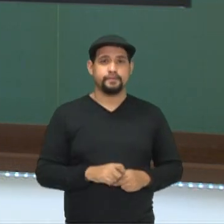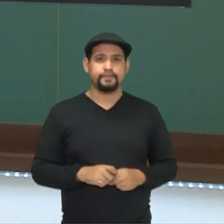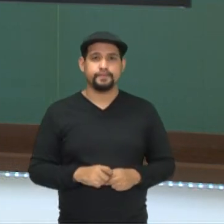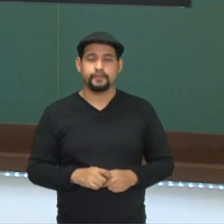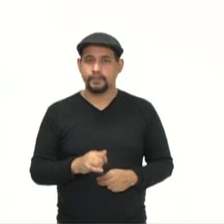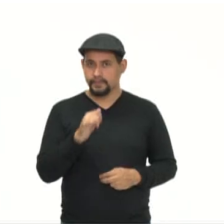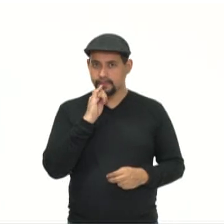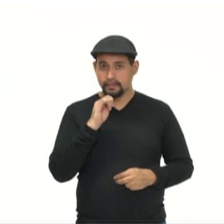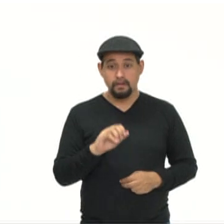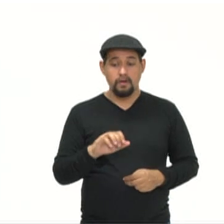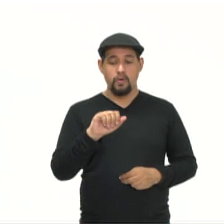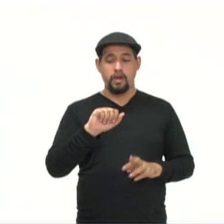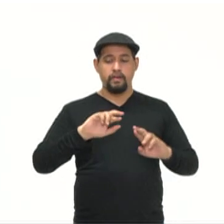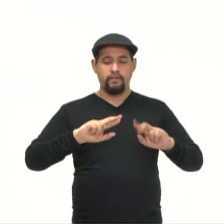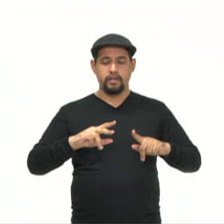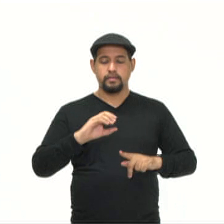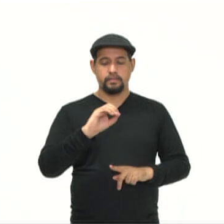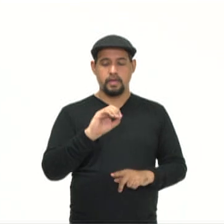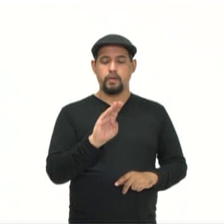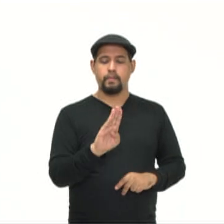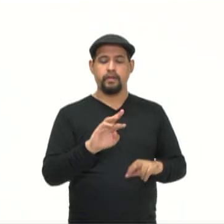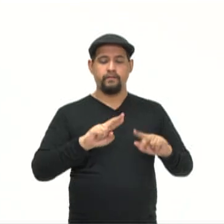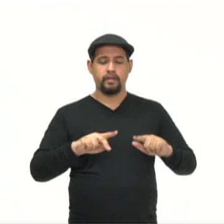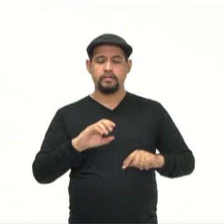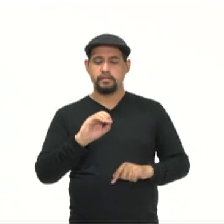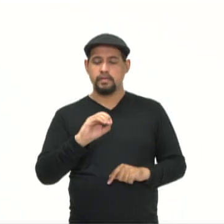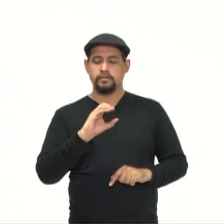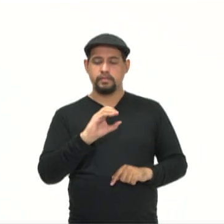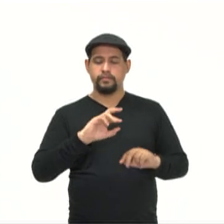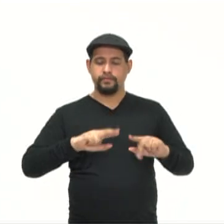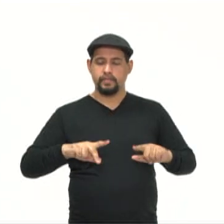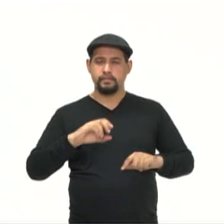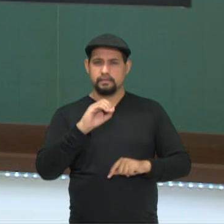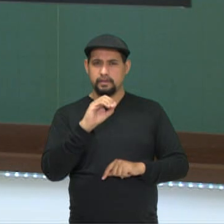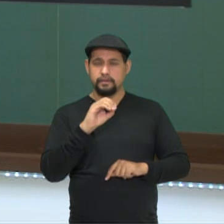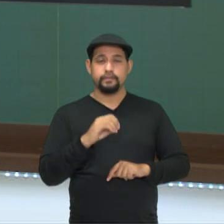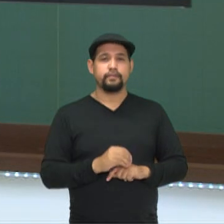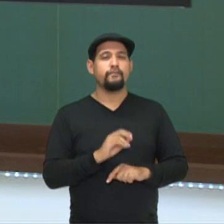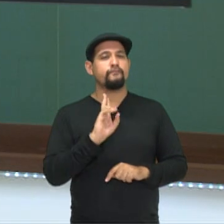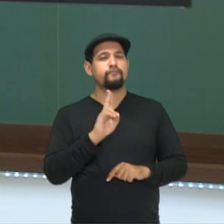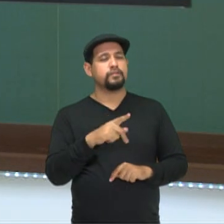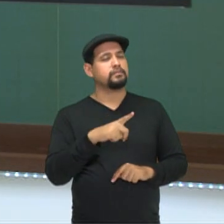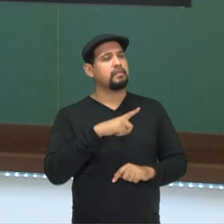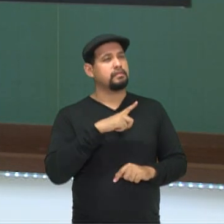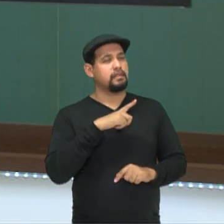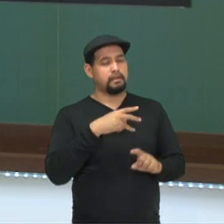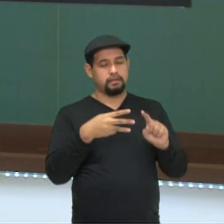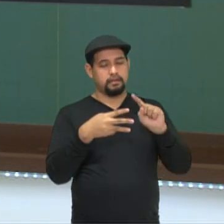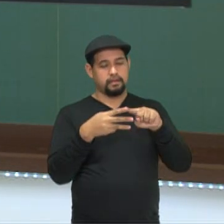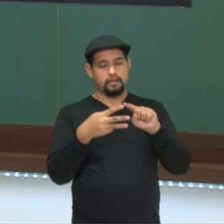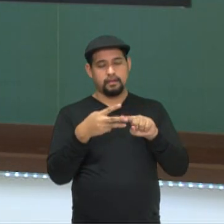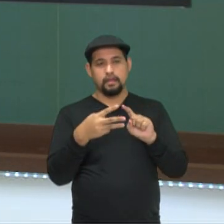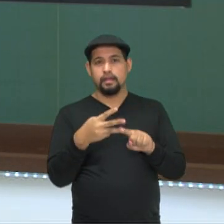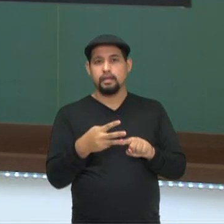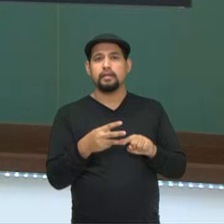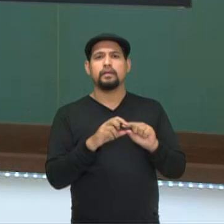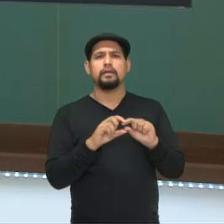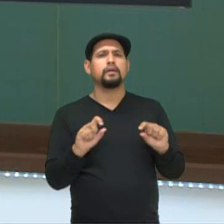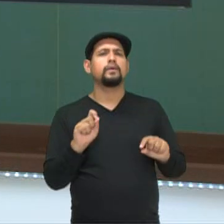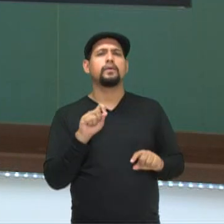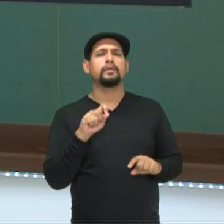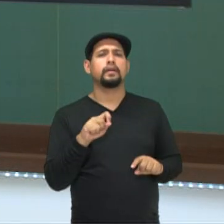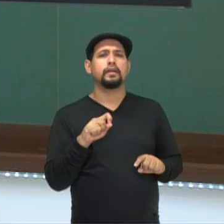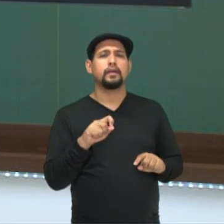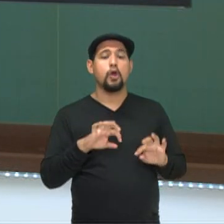quando o Ah é diferente de zero betivem d0cc diferente zero ou seja você tem os três tênis a equação é Chamada